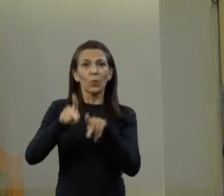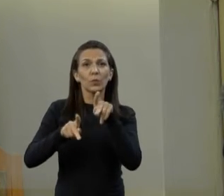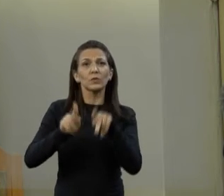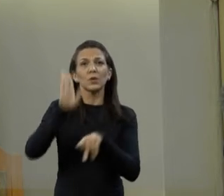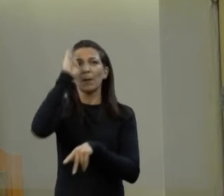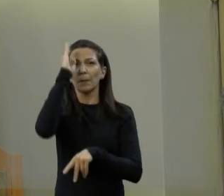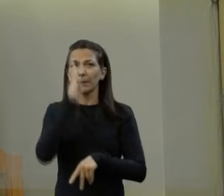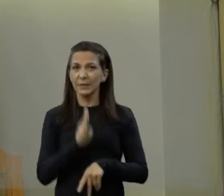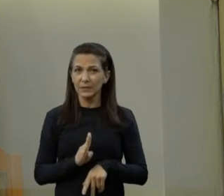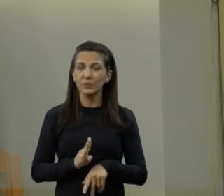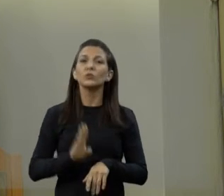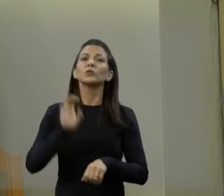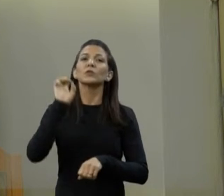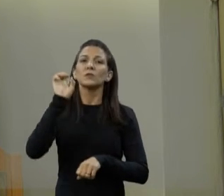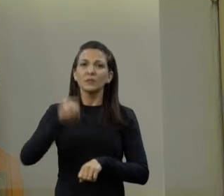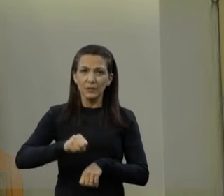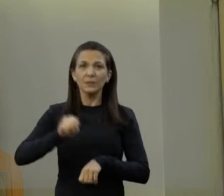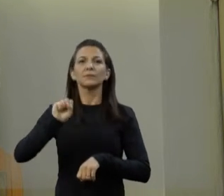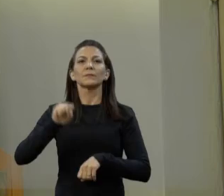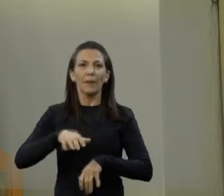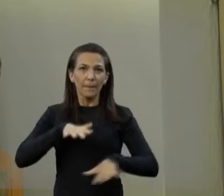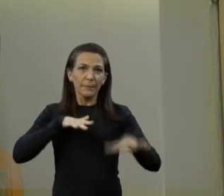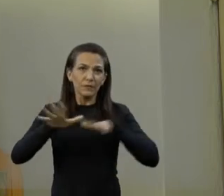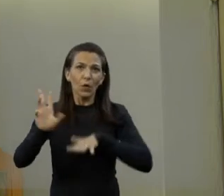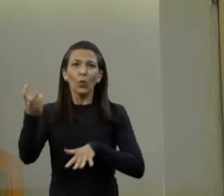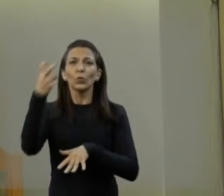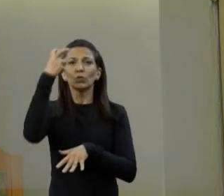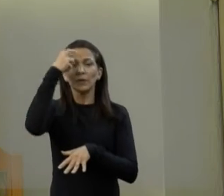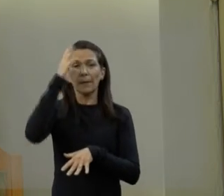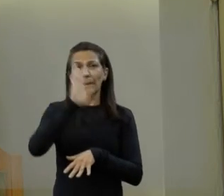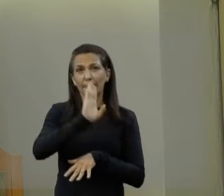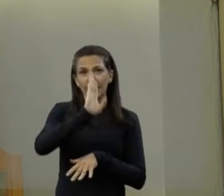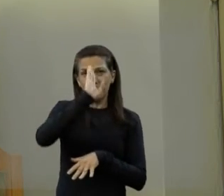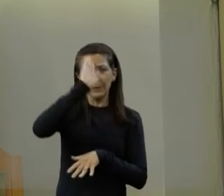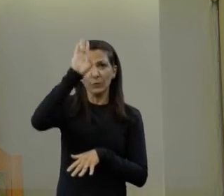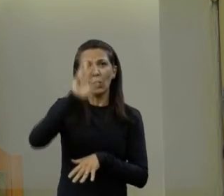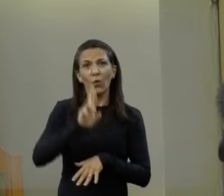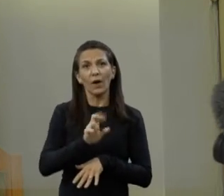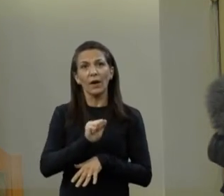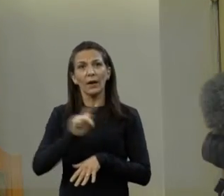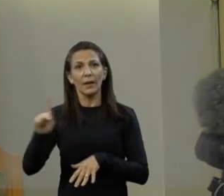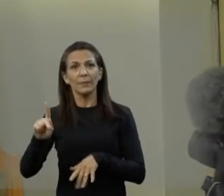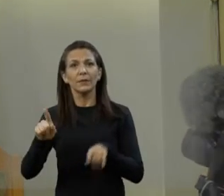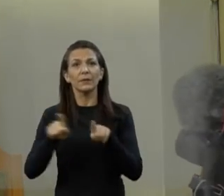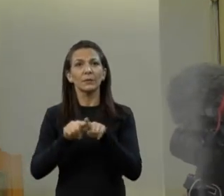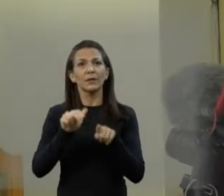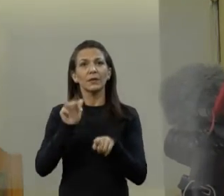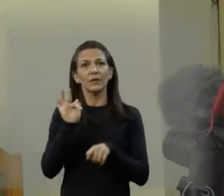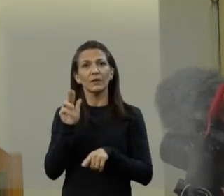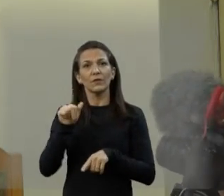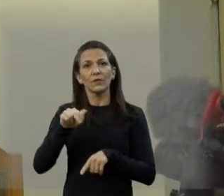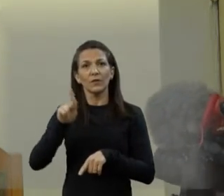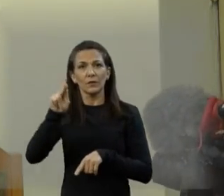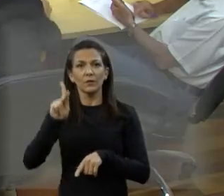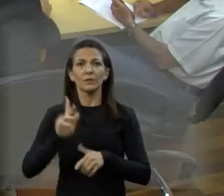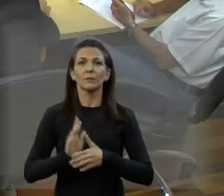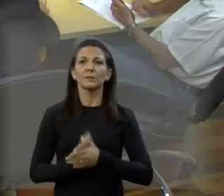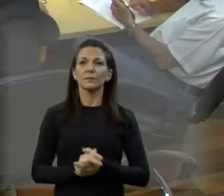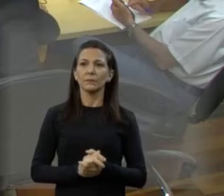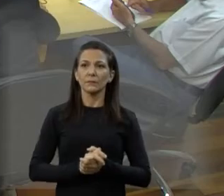brasileiro então sim a todas as manifestações culturais Principalmente ao rap funk é sobre isso